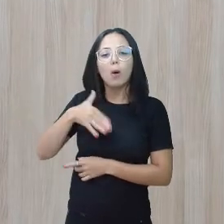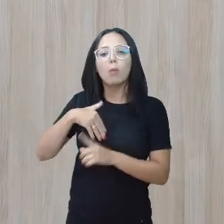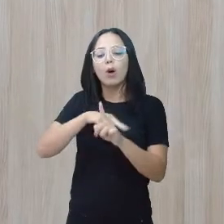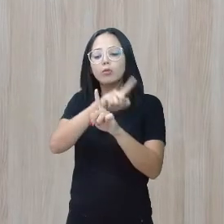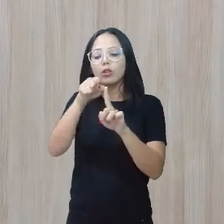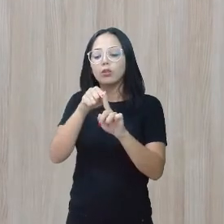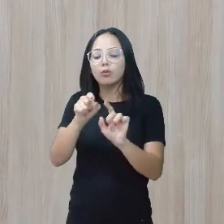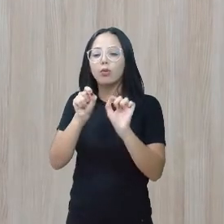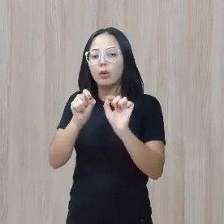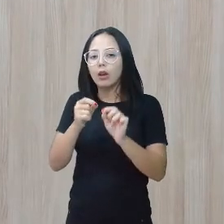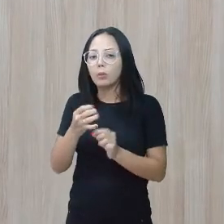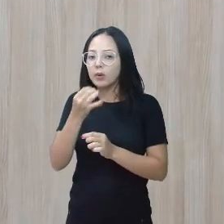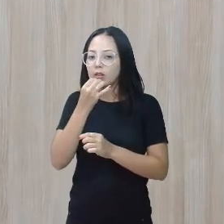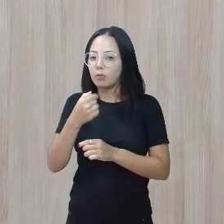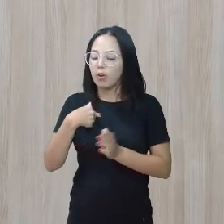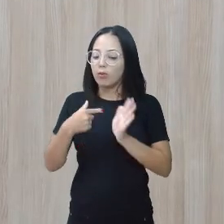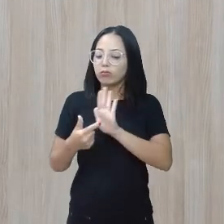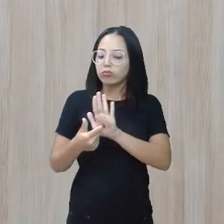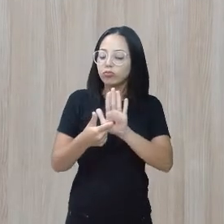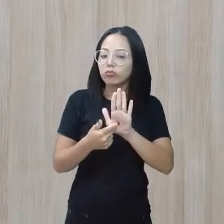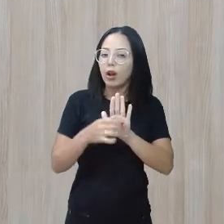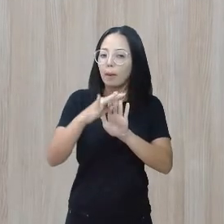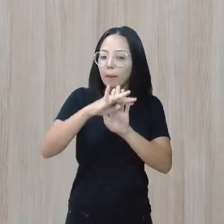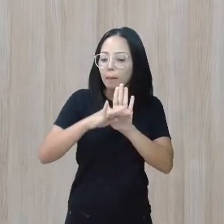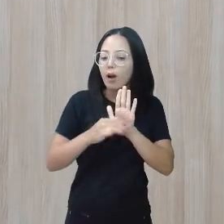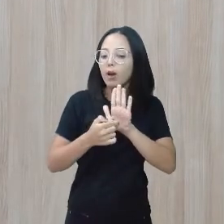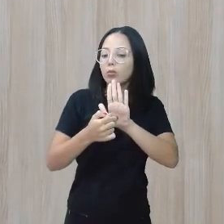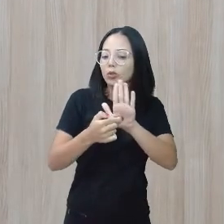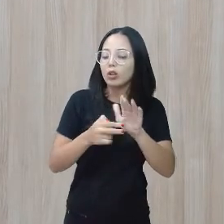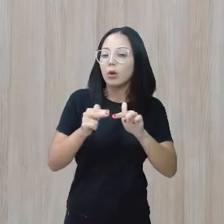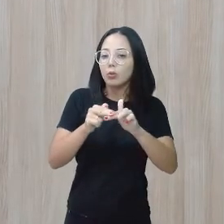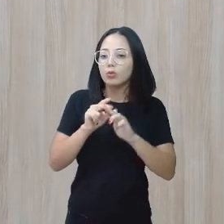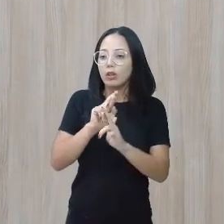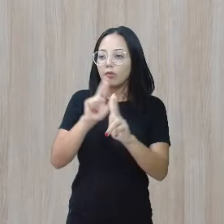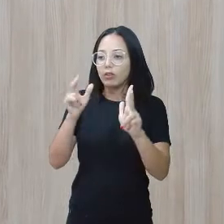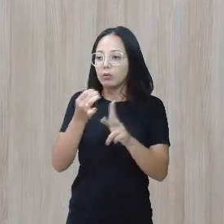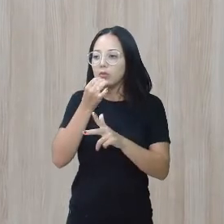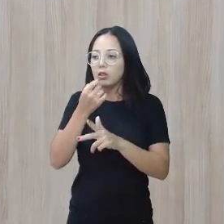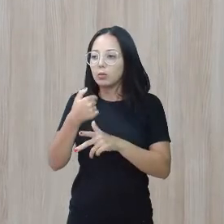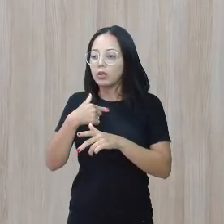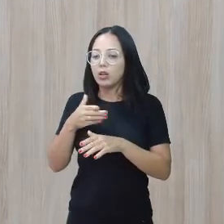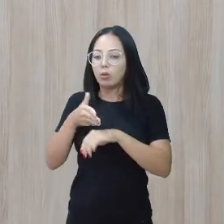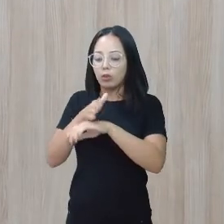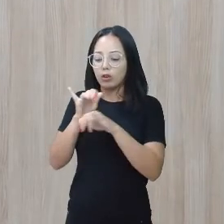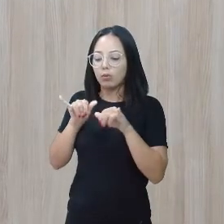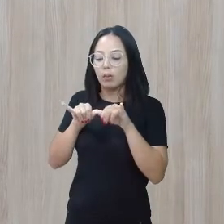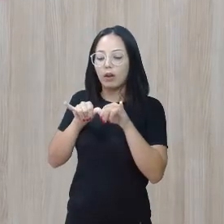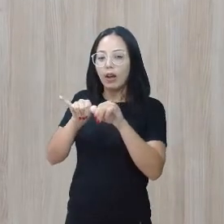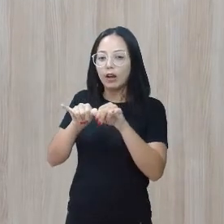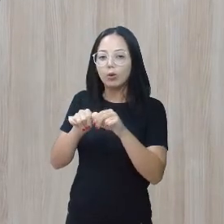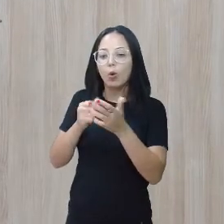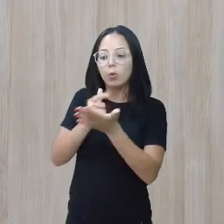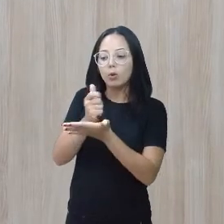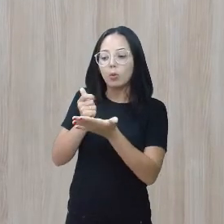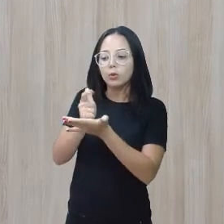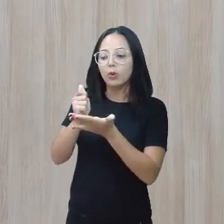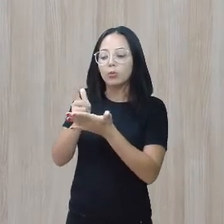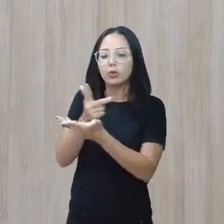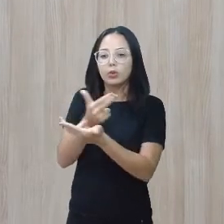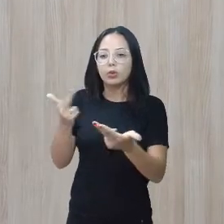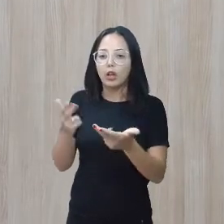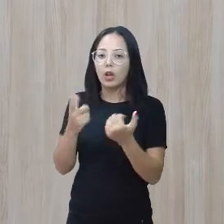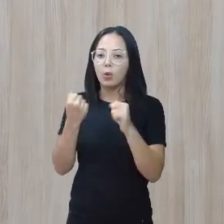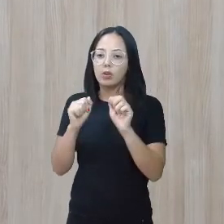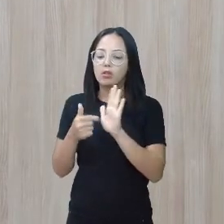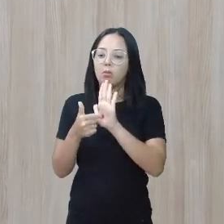a minha fala seja expositiva. Então, isso é diferente de eu estar no supermercado fazendo uma outra coisa, que eu não